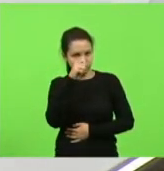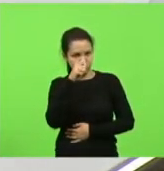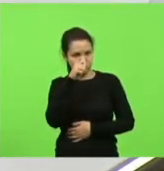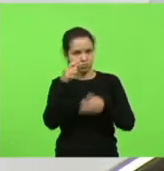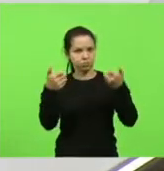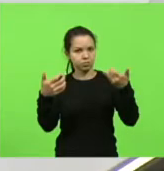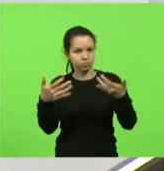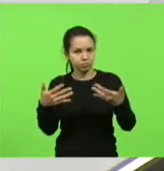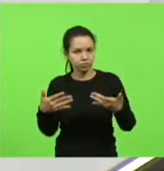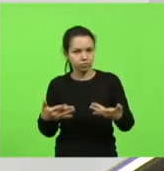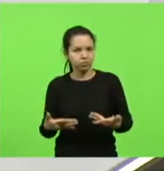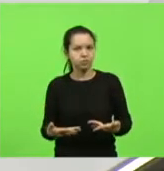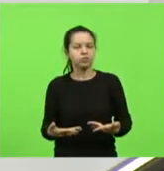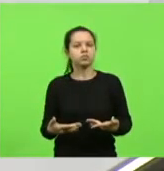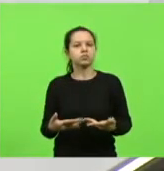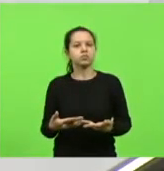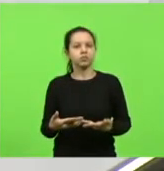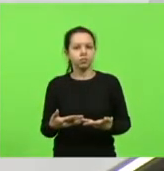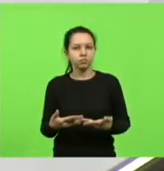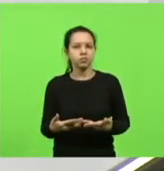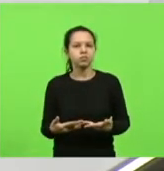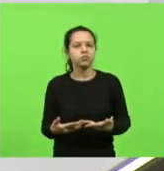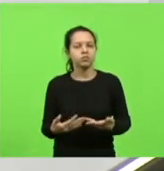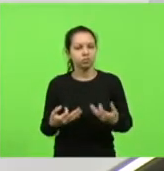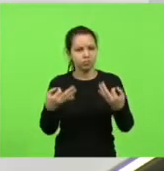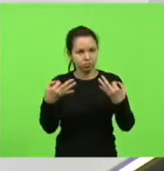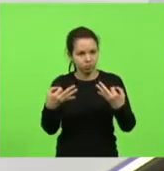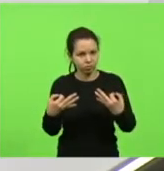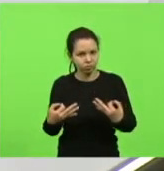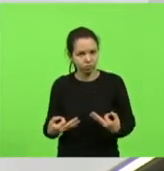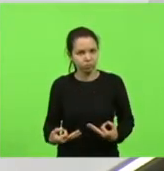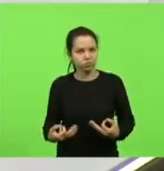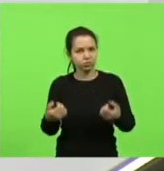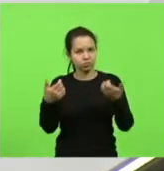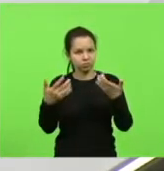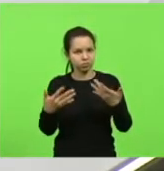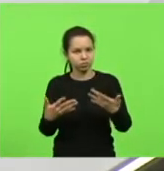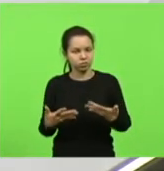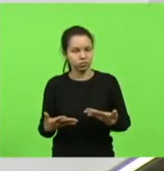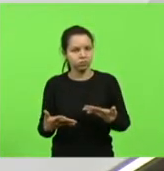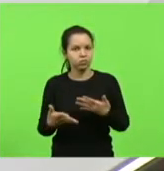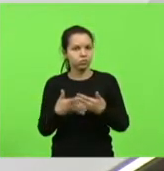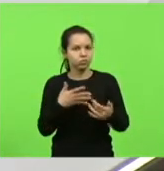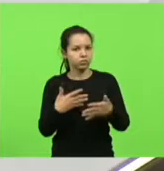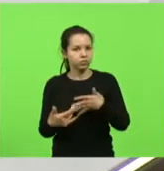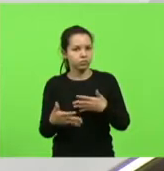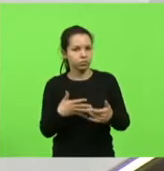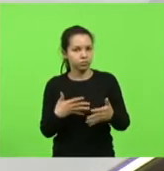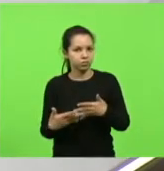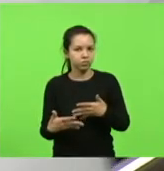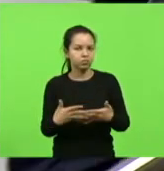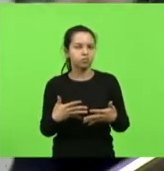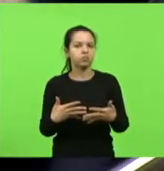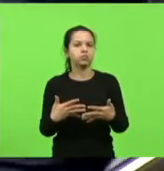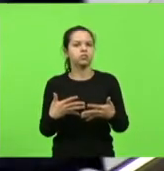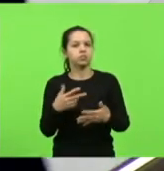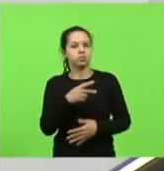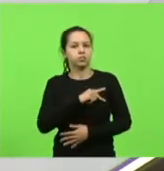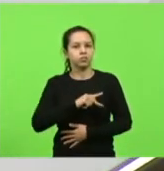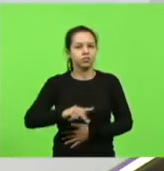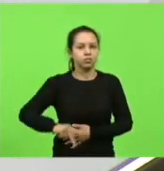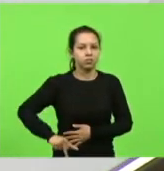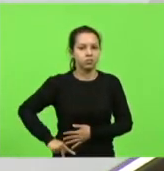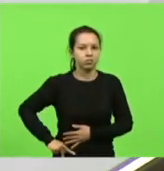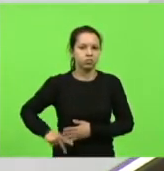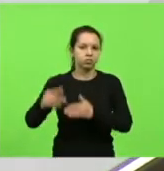trouxe através de uma abordagem muito correta, muito correta. Não me importa qual é o presidente lá em